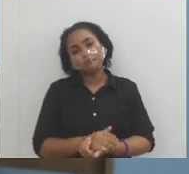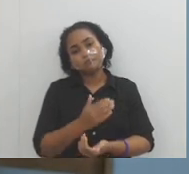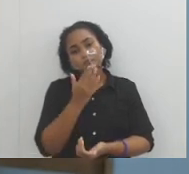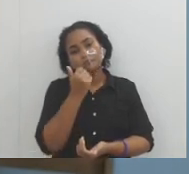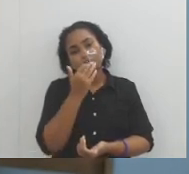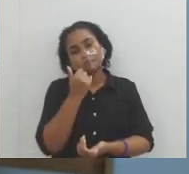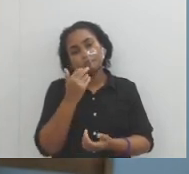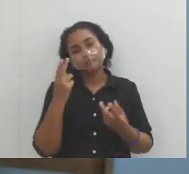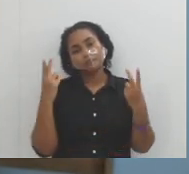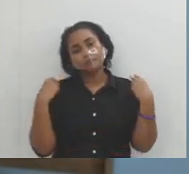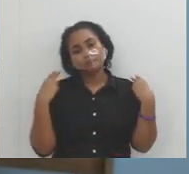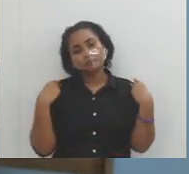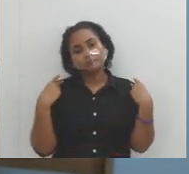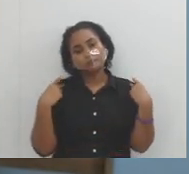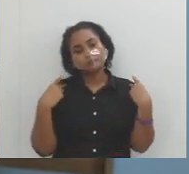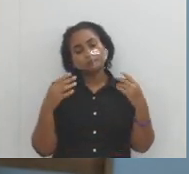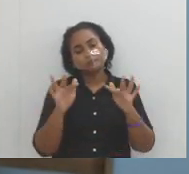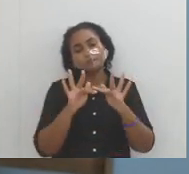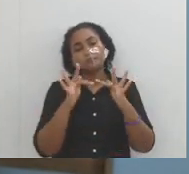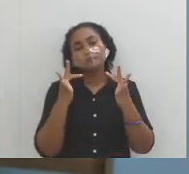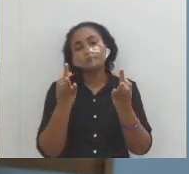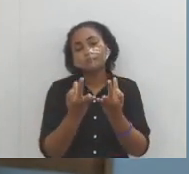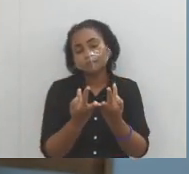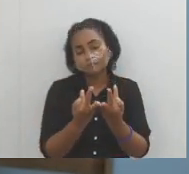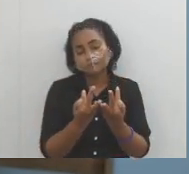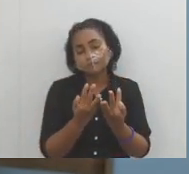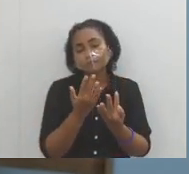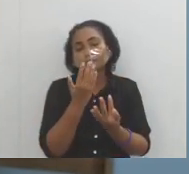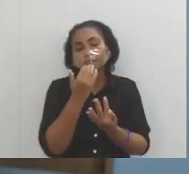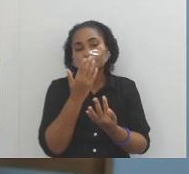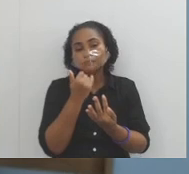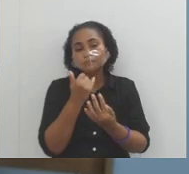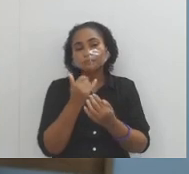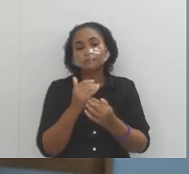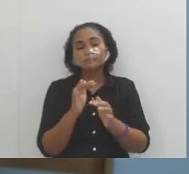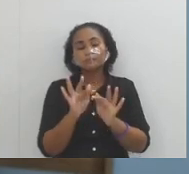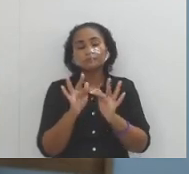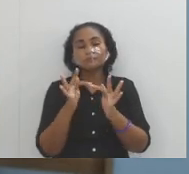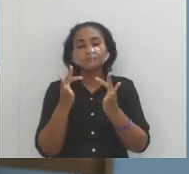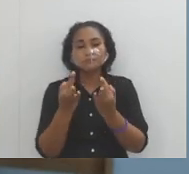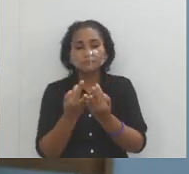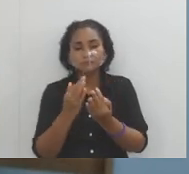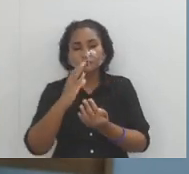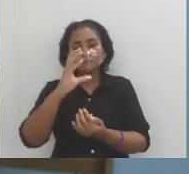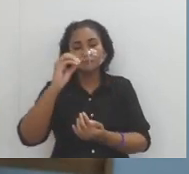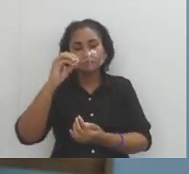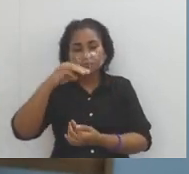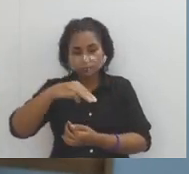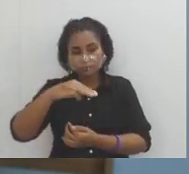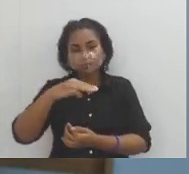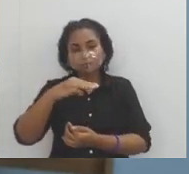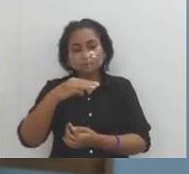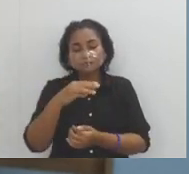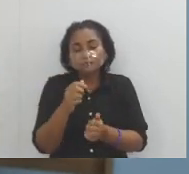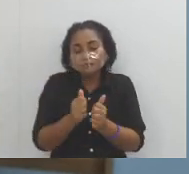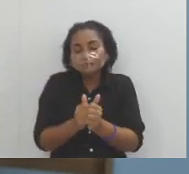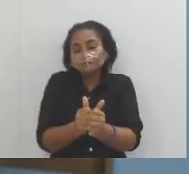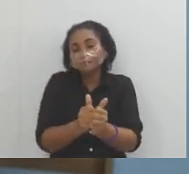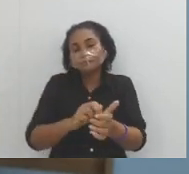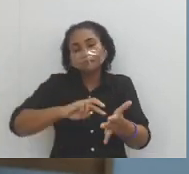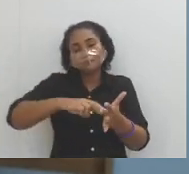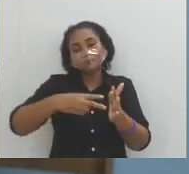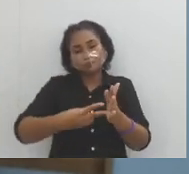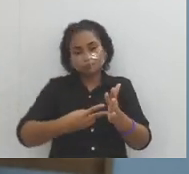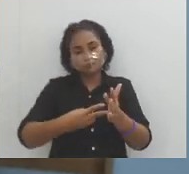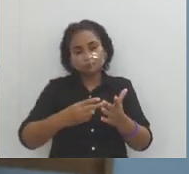jantamos com a família, com a família é um adjunto adverbial de companhia,